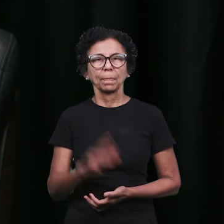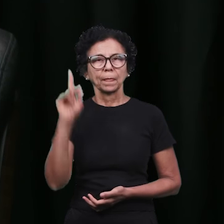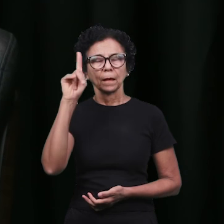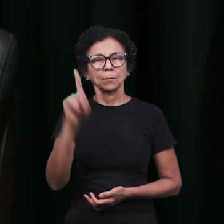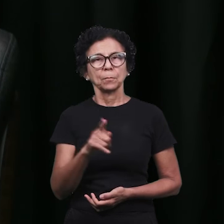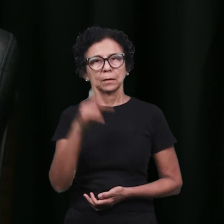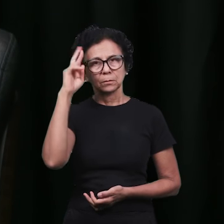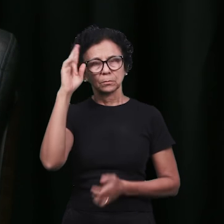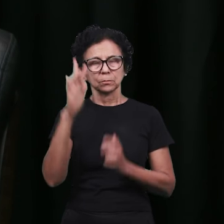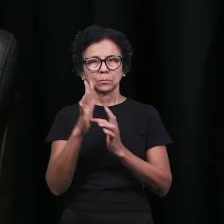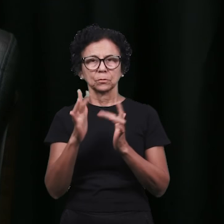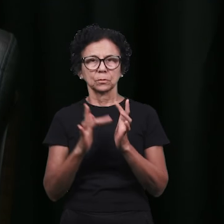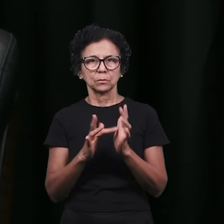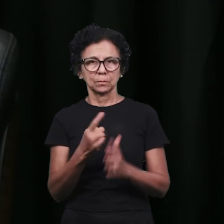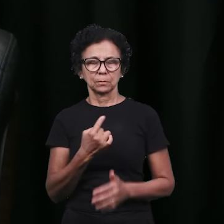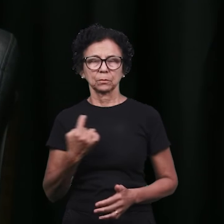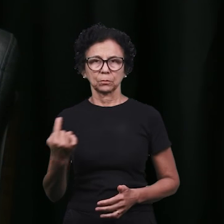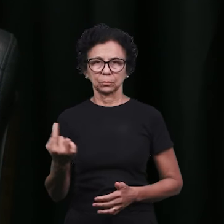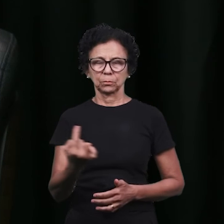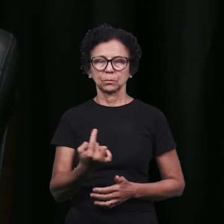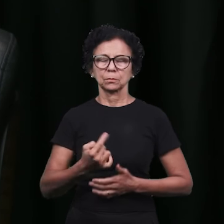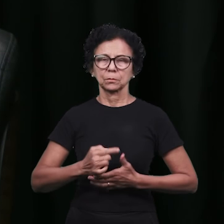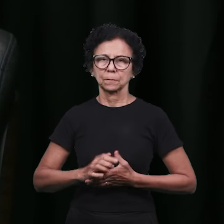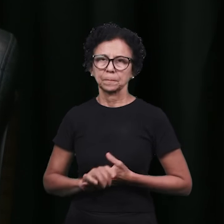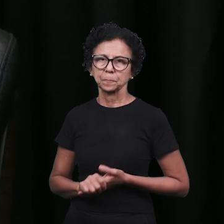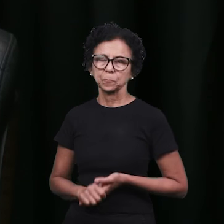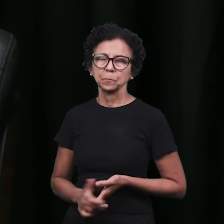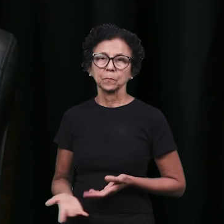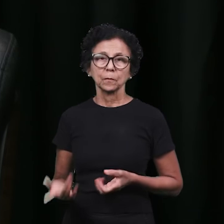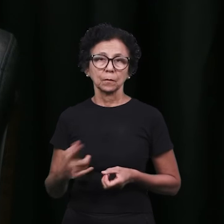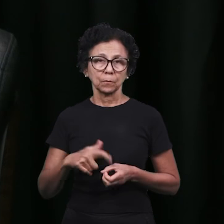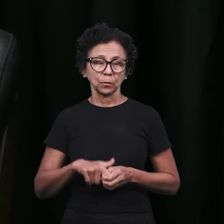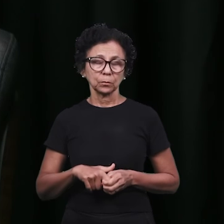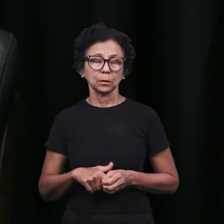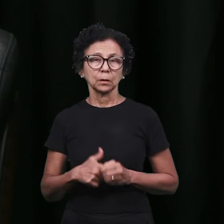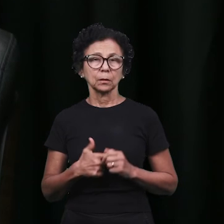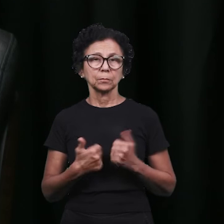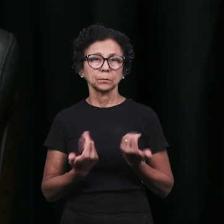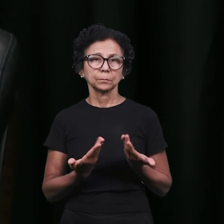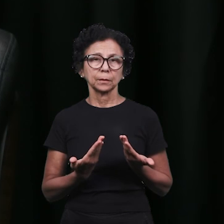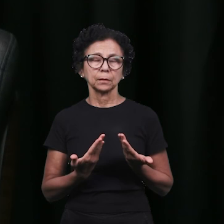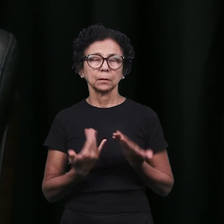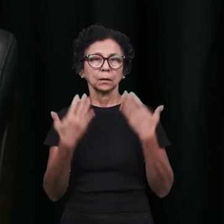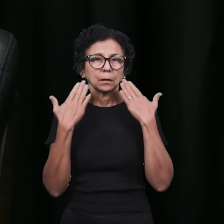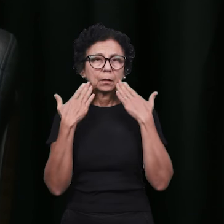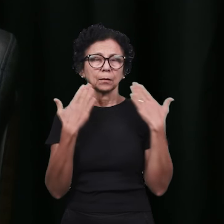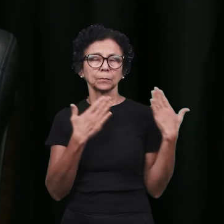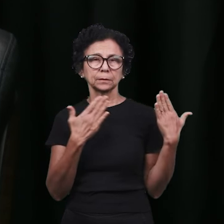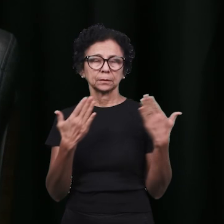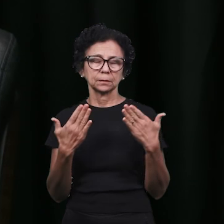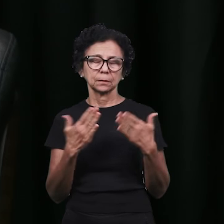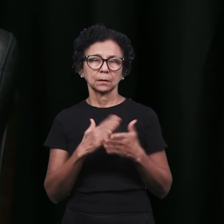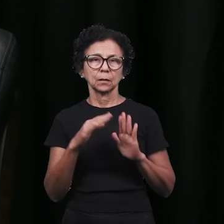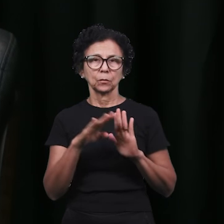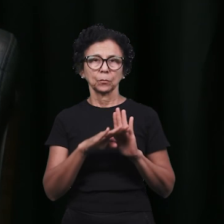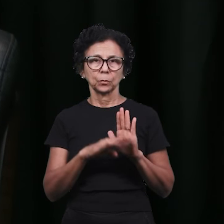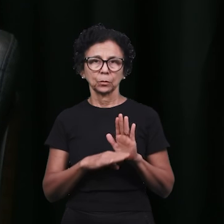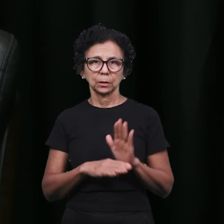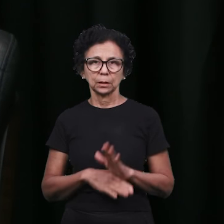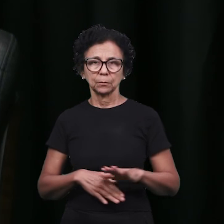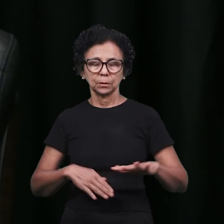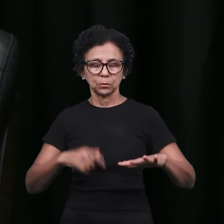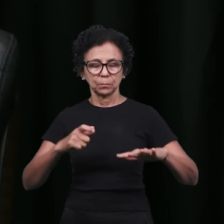Meus queridos irmãos, nós queremos saudá-los com a paz do Senhor Jesus. Estamos aqui mais uma